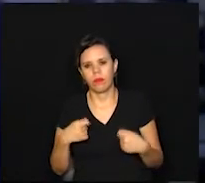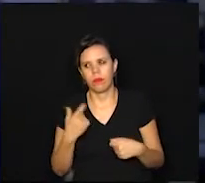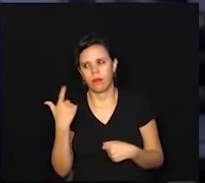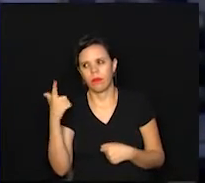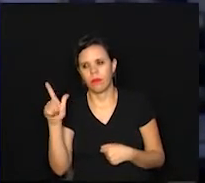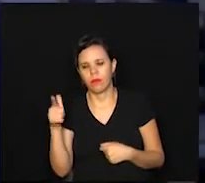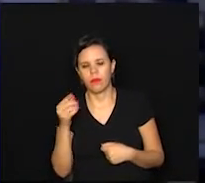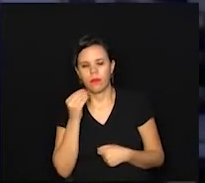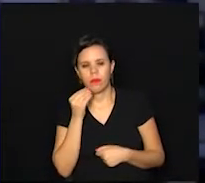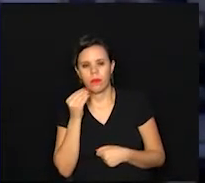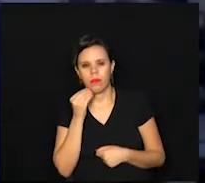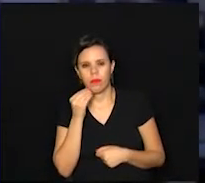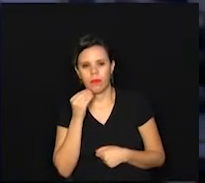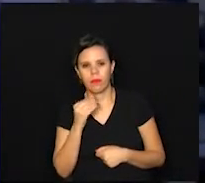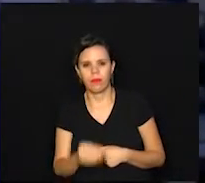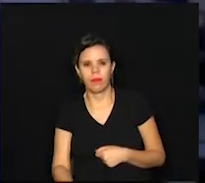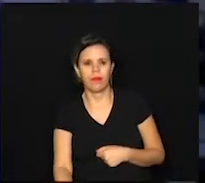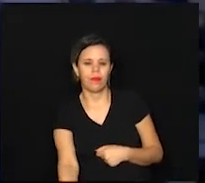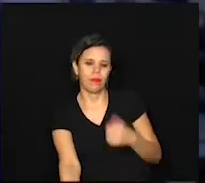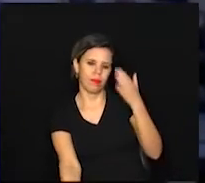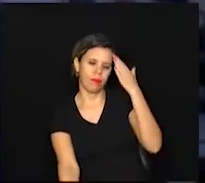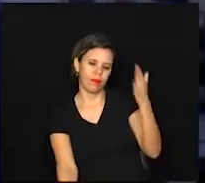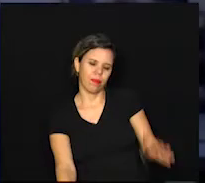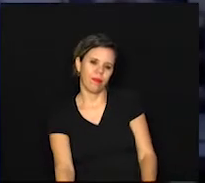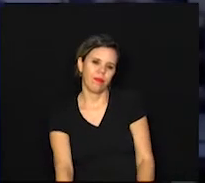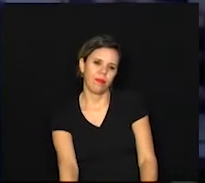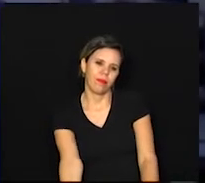outras oportunidades também. Tá bom? Super obrigado.